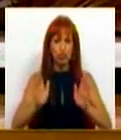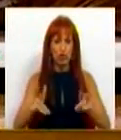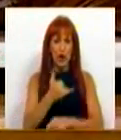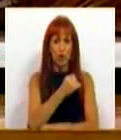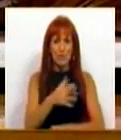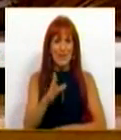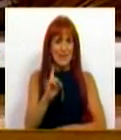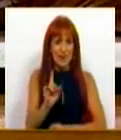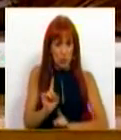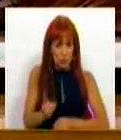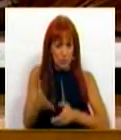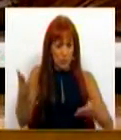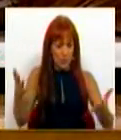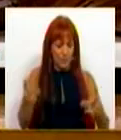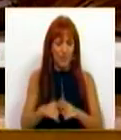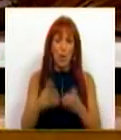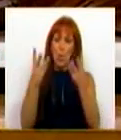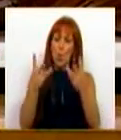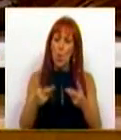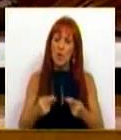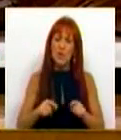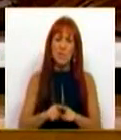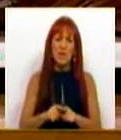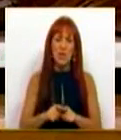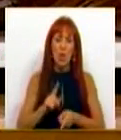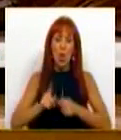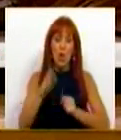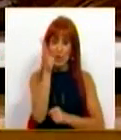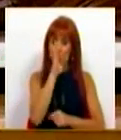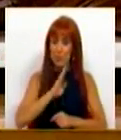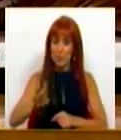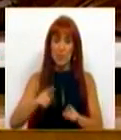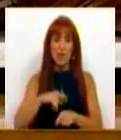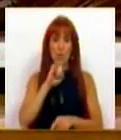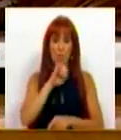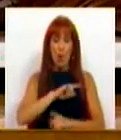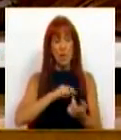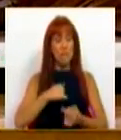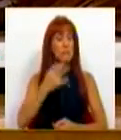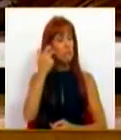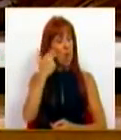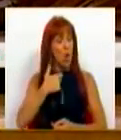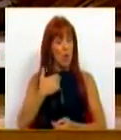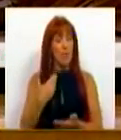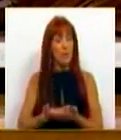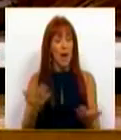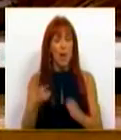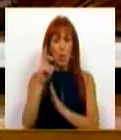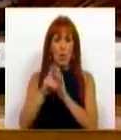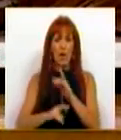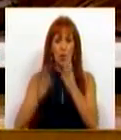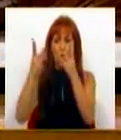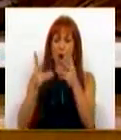em 2016. Por um orçamento de cuja execução nos podemos orgulhar. O